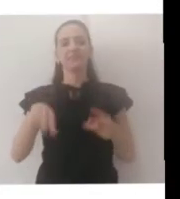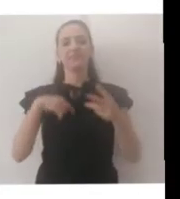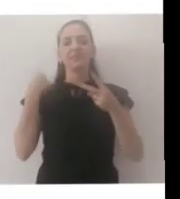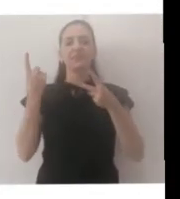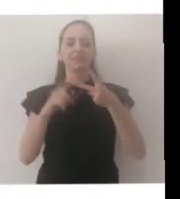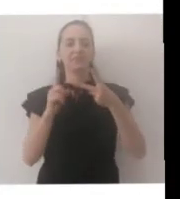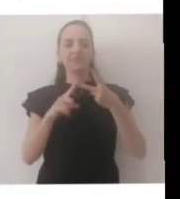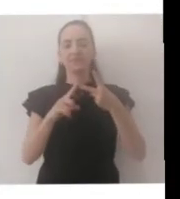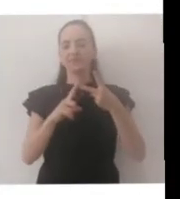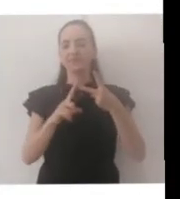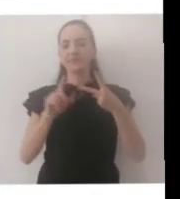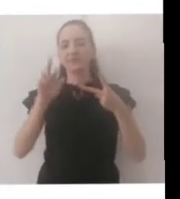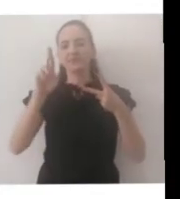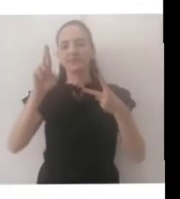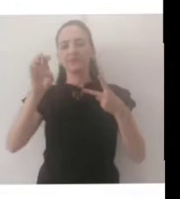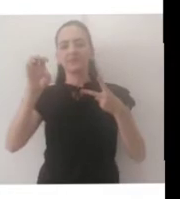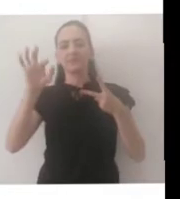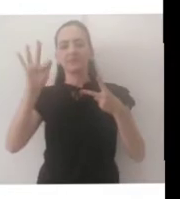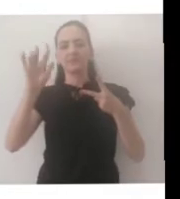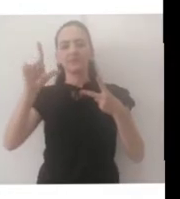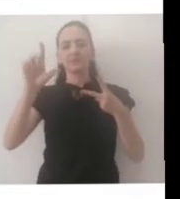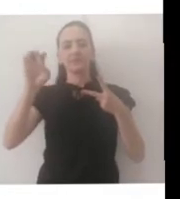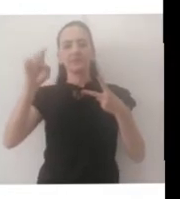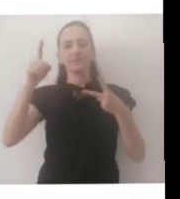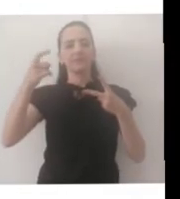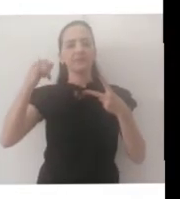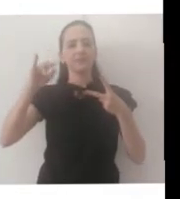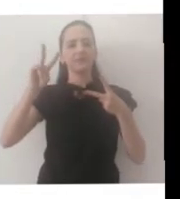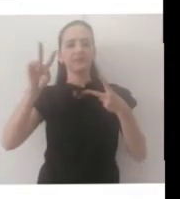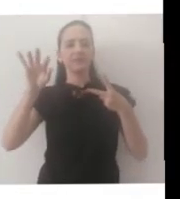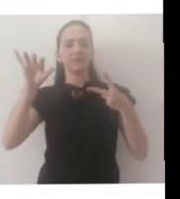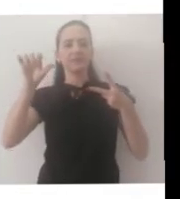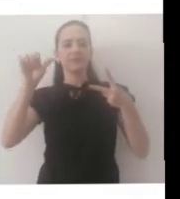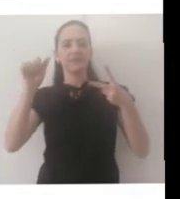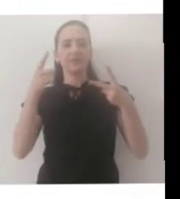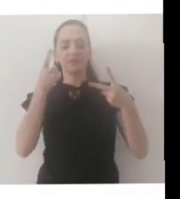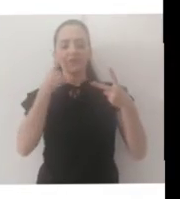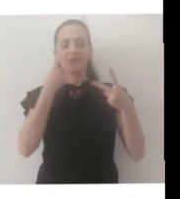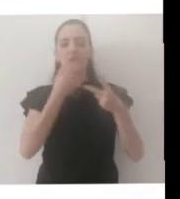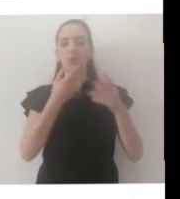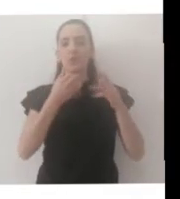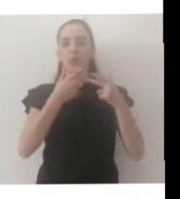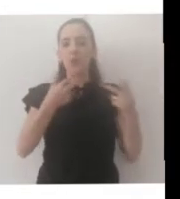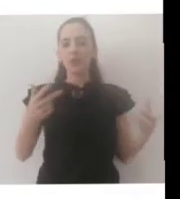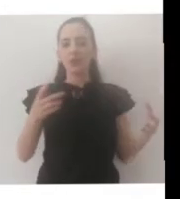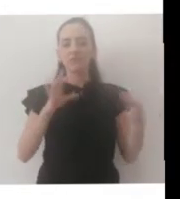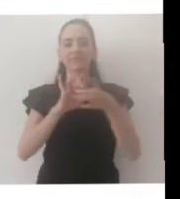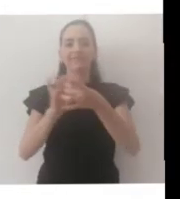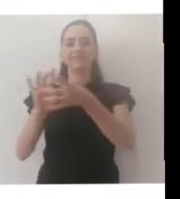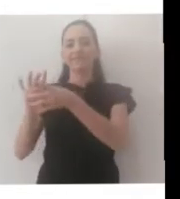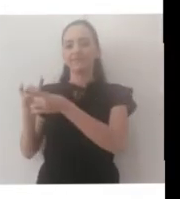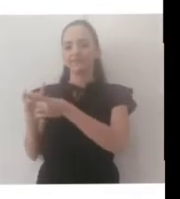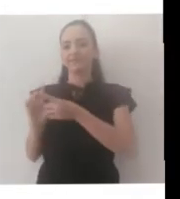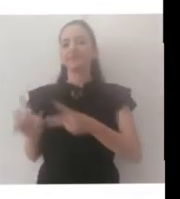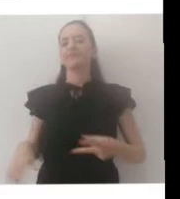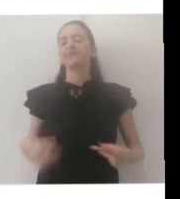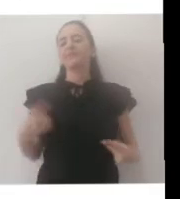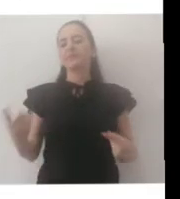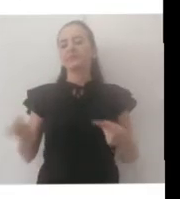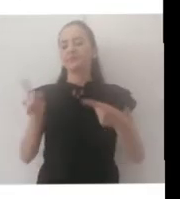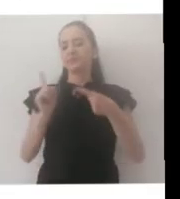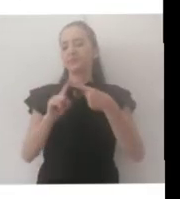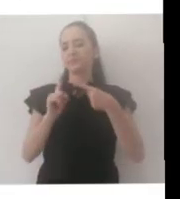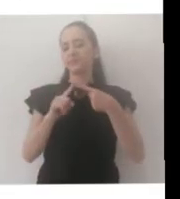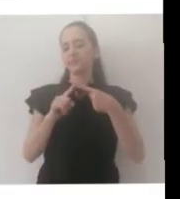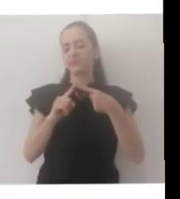A empírica consiste em focalizar uma certa propriedade dos objetos